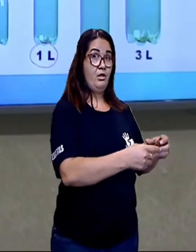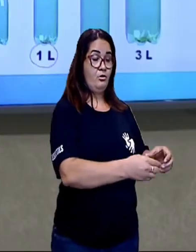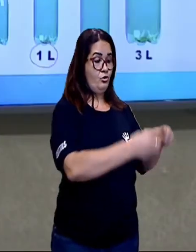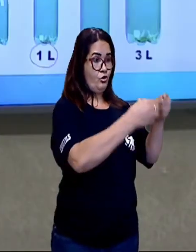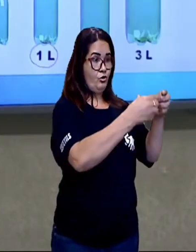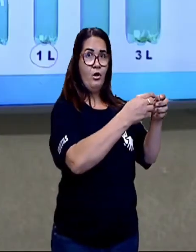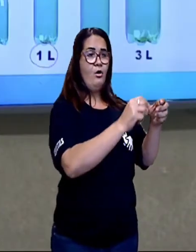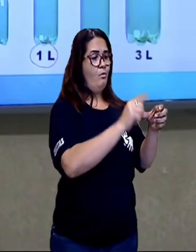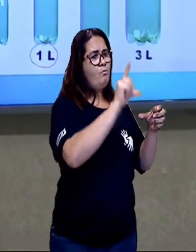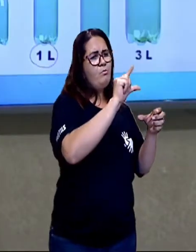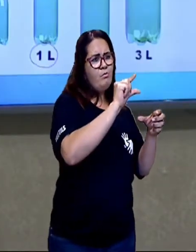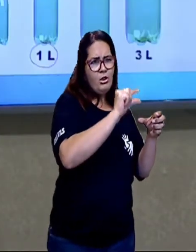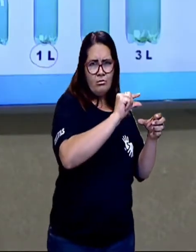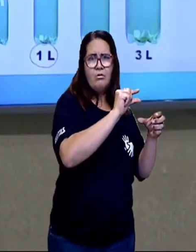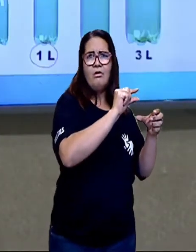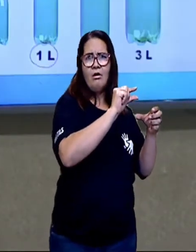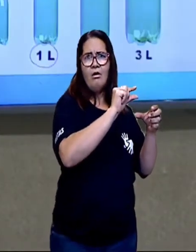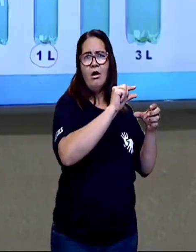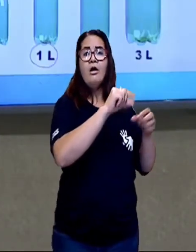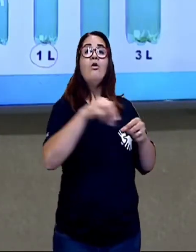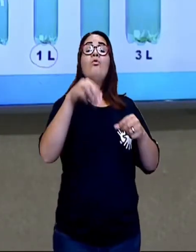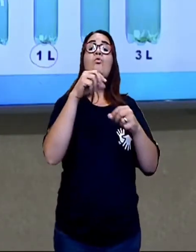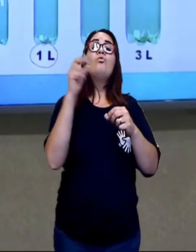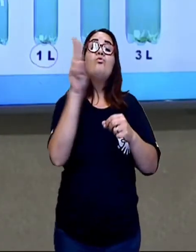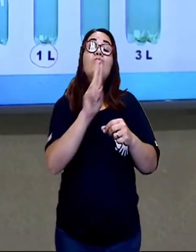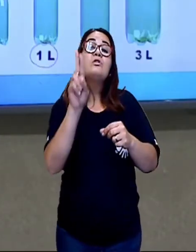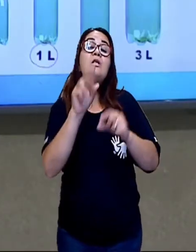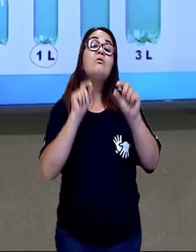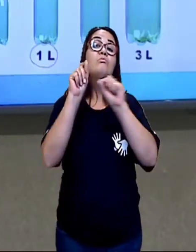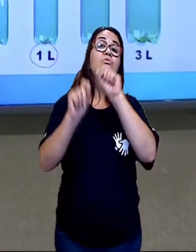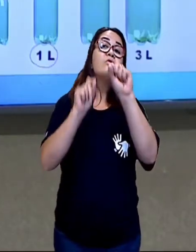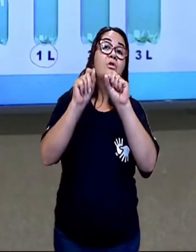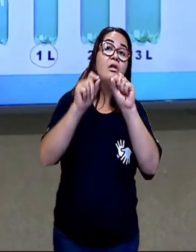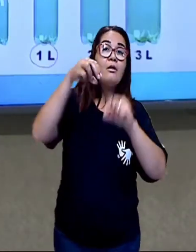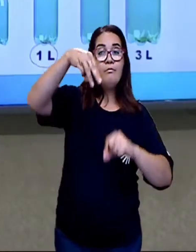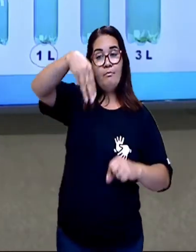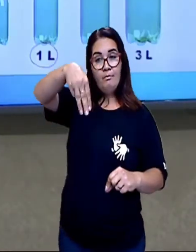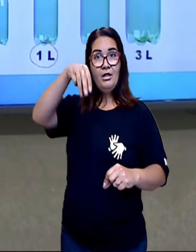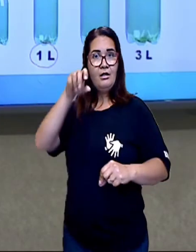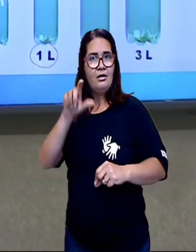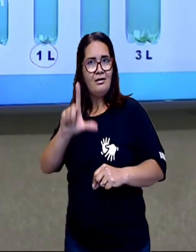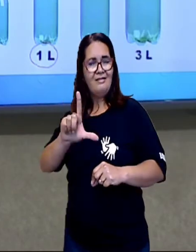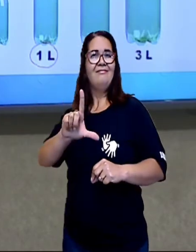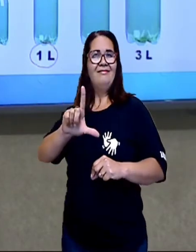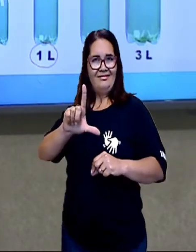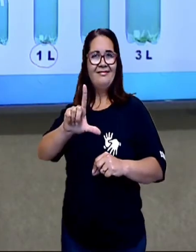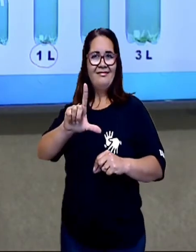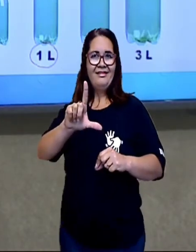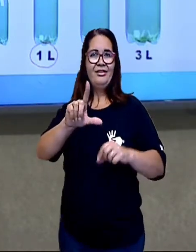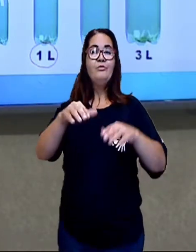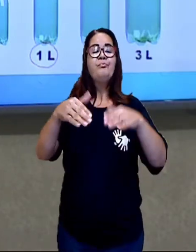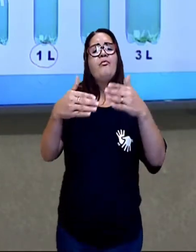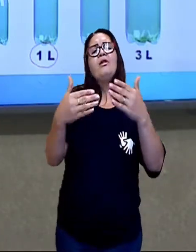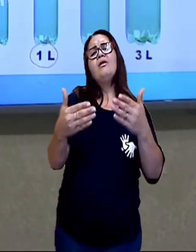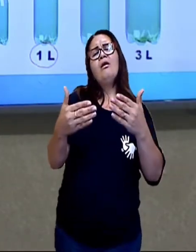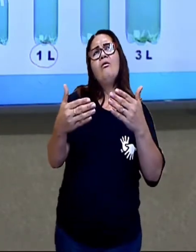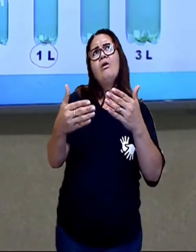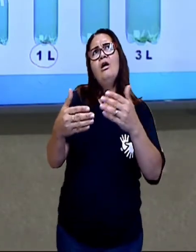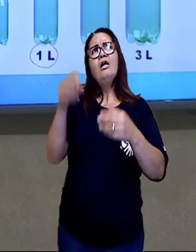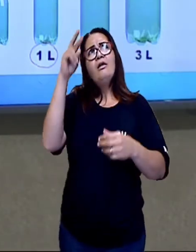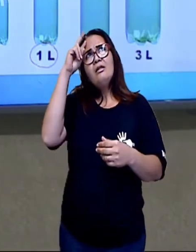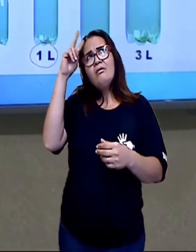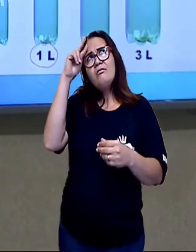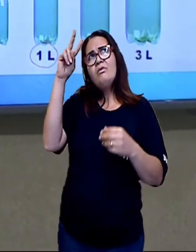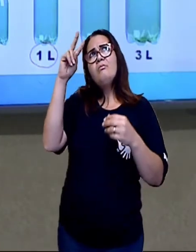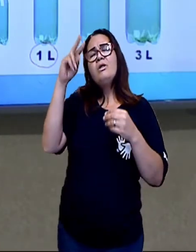como ml. Essas siglas elas são importantes porque normalmente nas embalagens dos produtos que consumimos, que